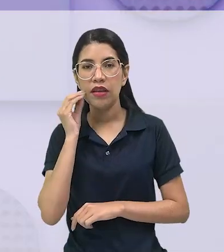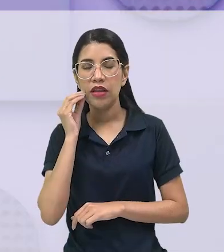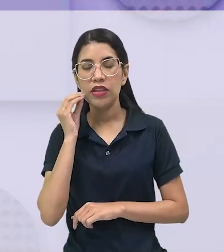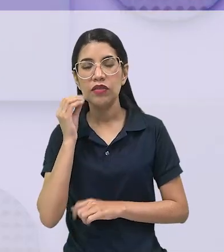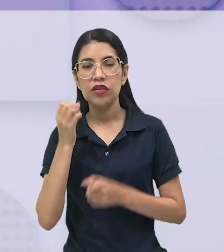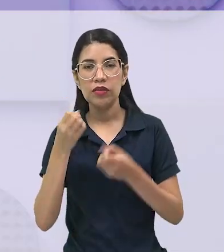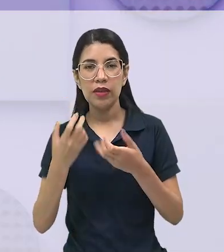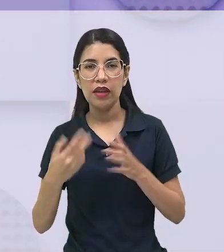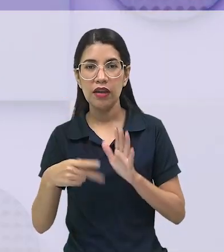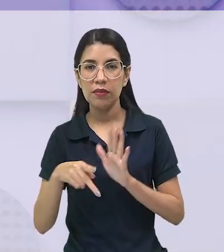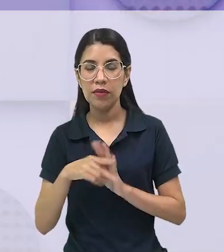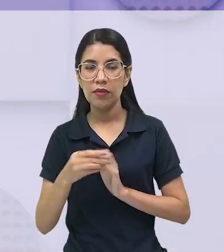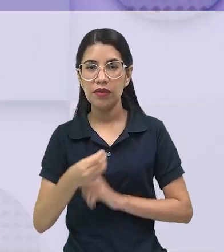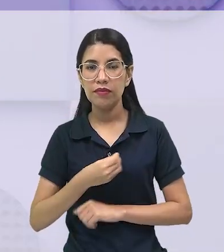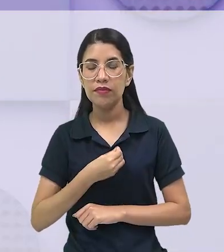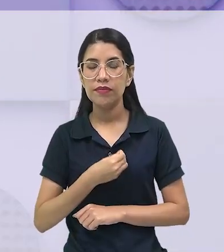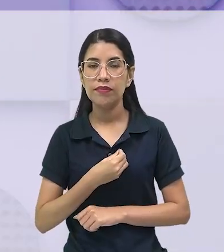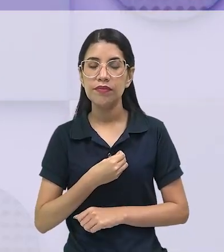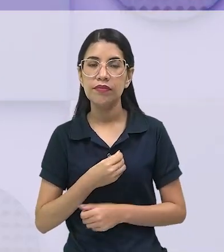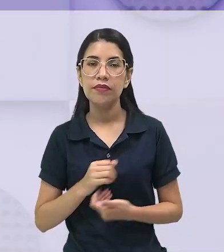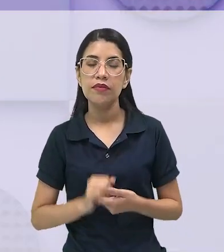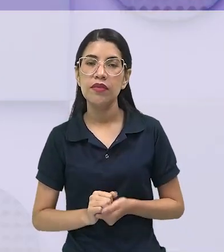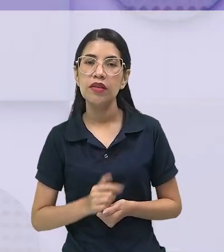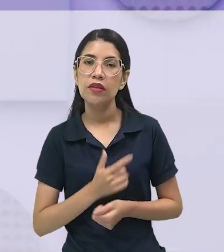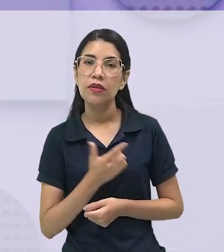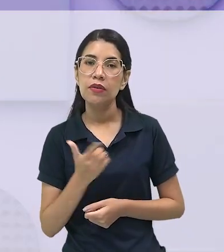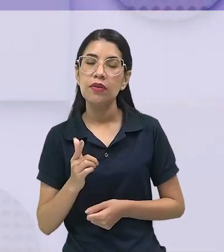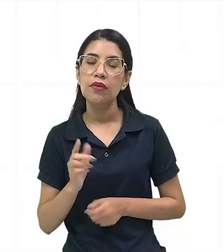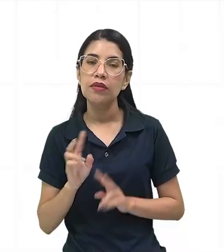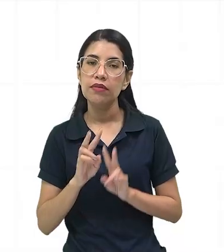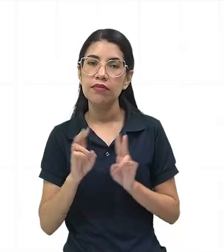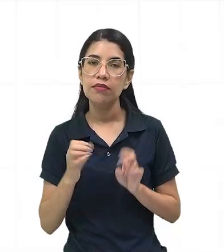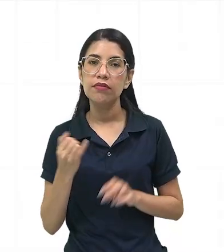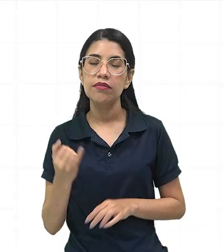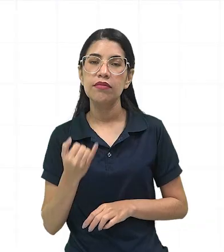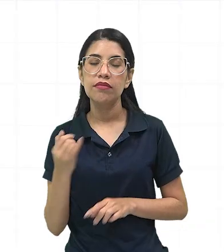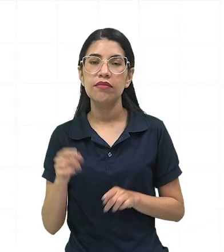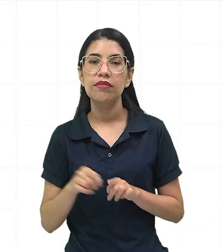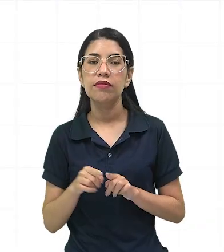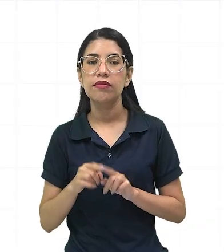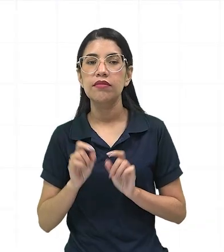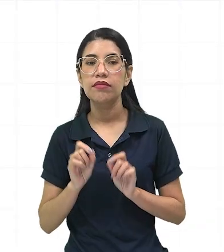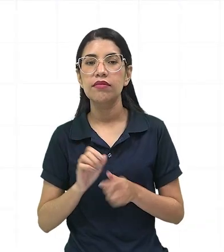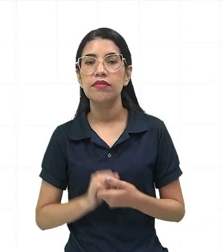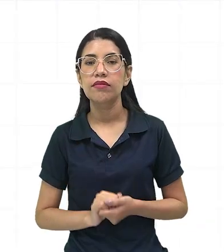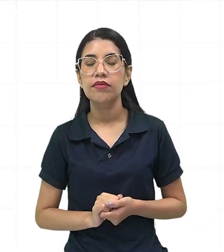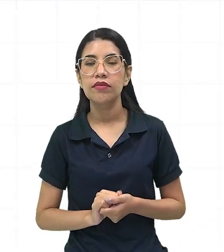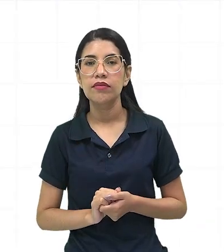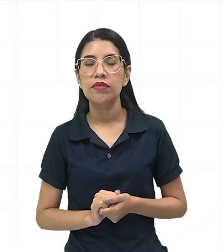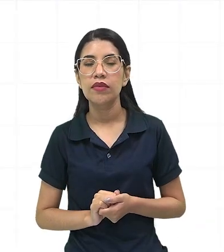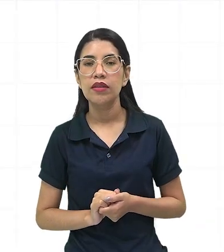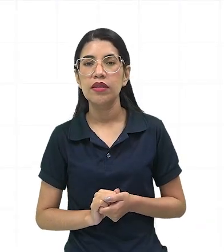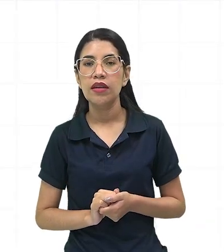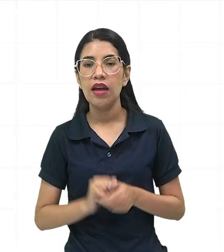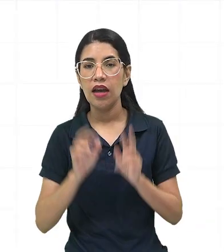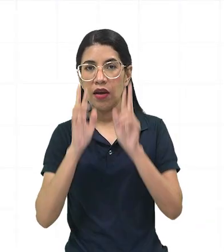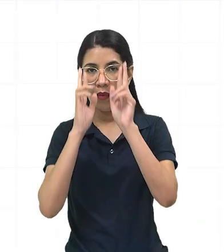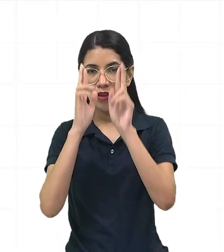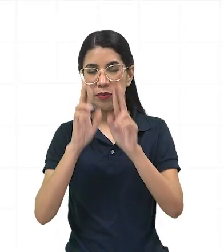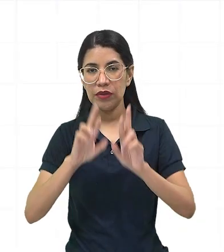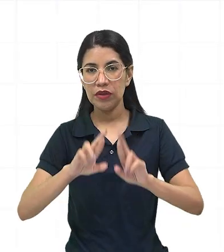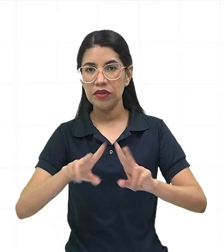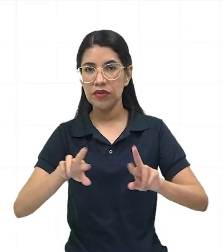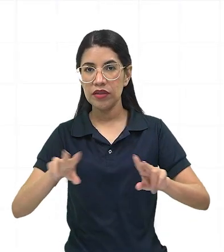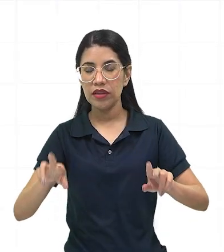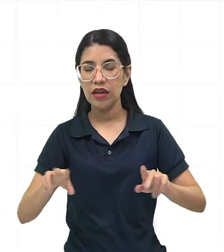ok? Mas um outro ponto que foi muito importante ao longo das nossas aulas foi esse chamado ao respeito à diversidade, né? Assim como